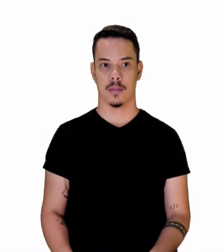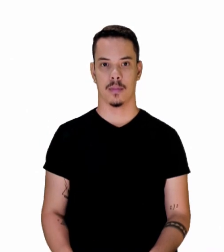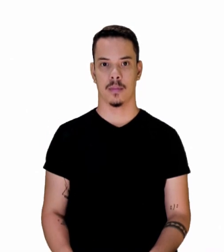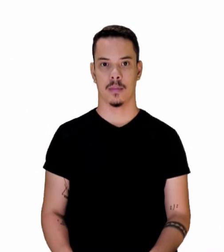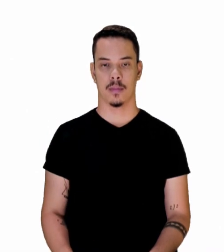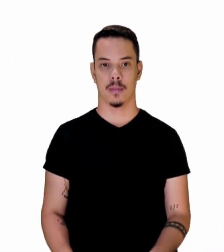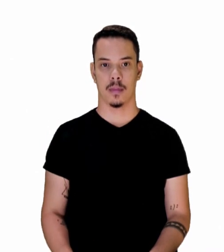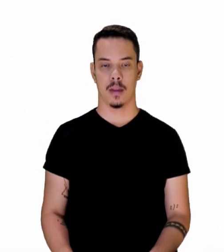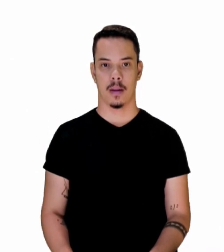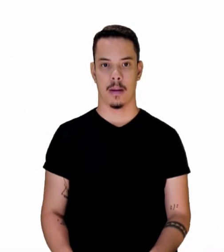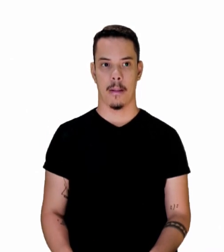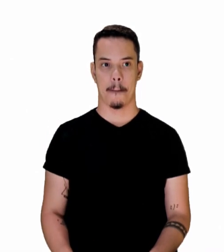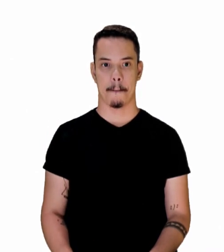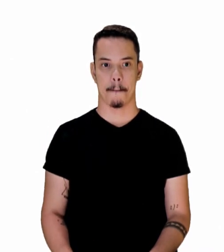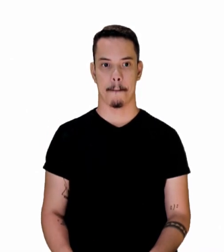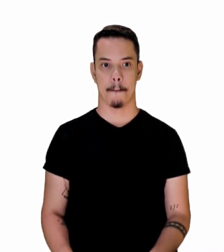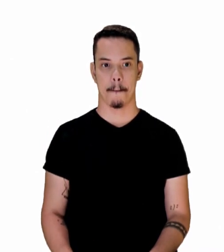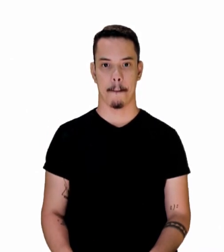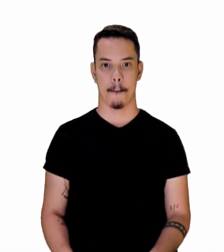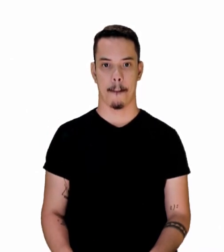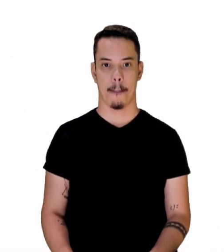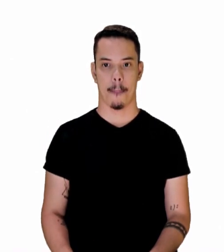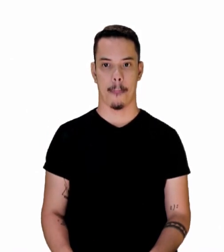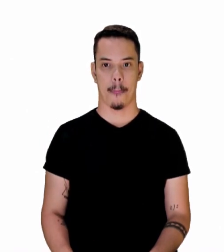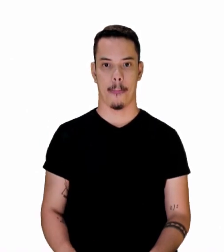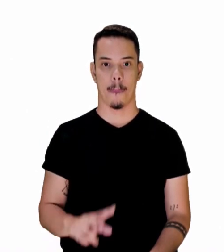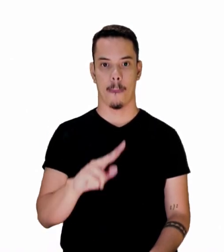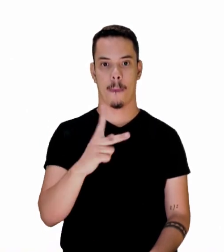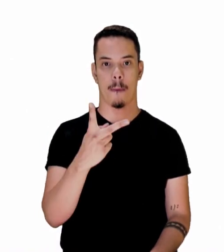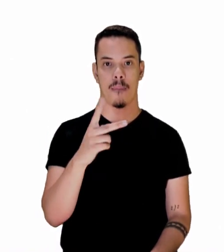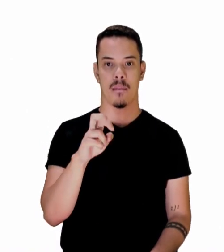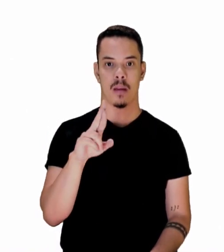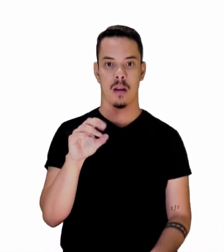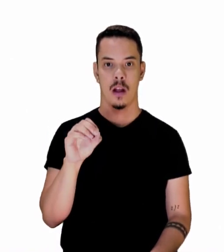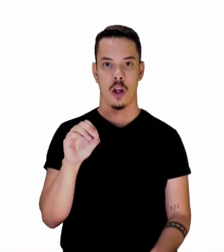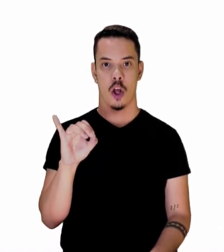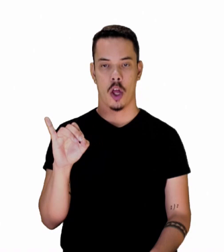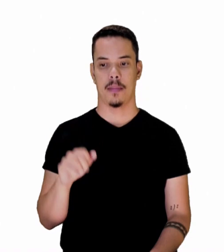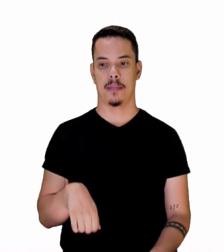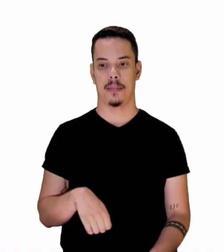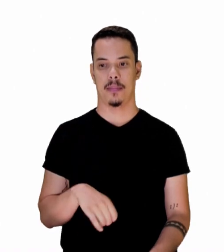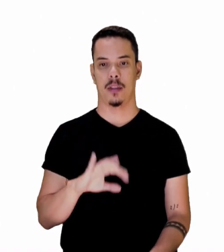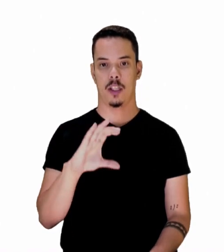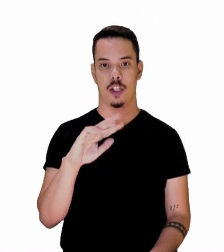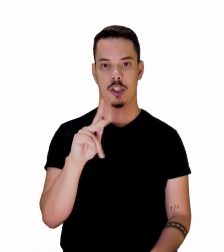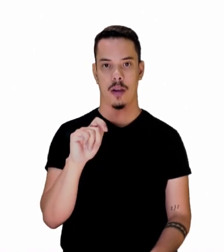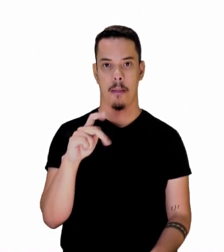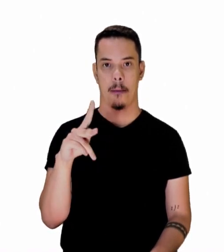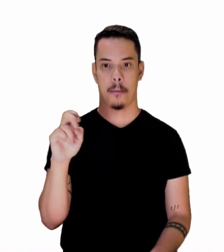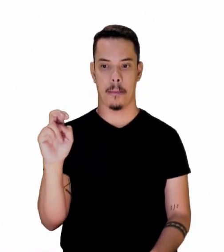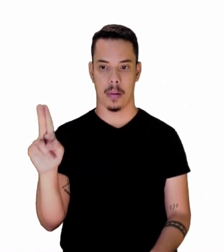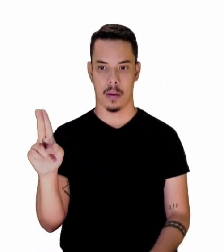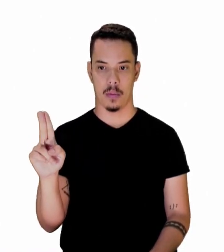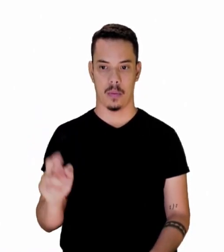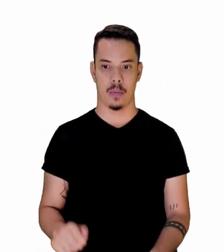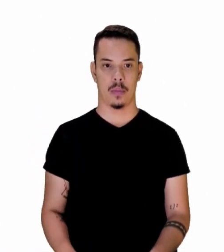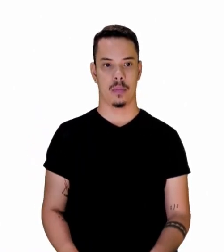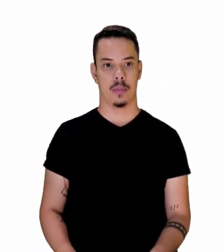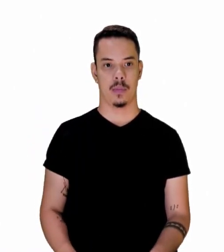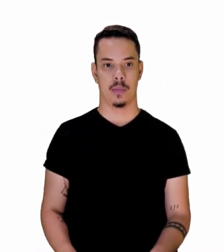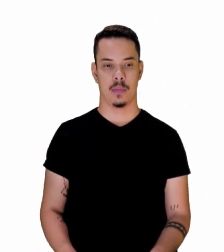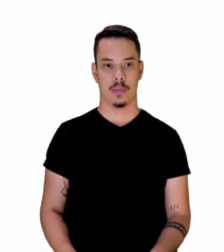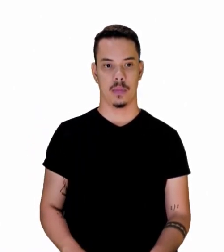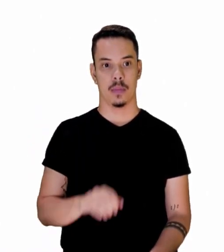palavras. Olha só, herói, tá bom? Chapéu, tá bom? Olha só,